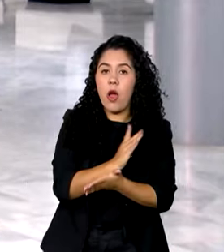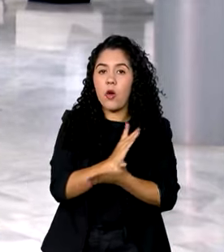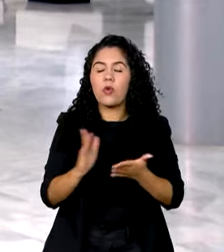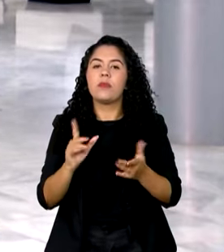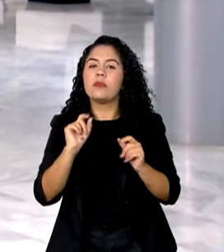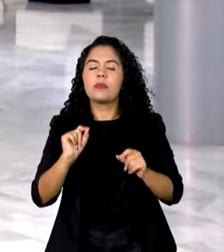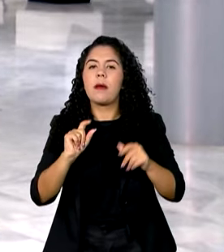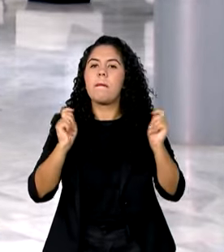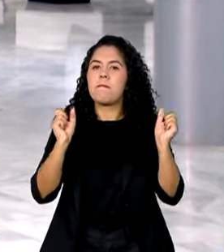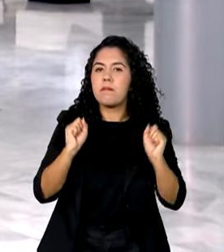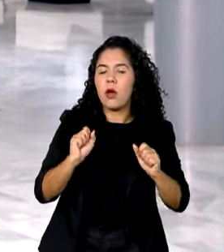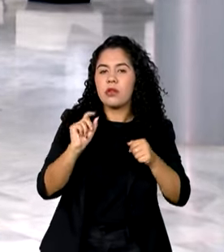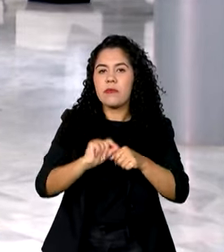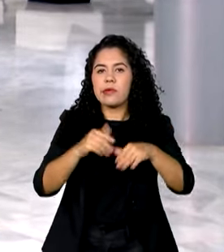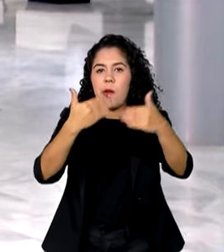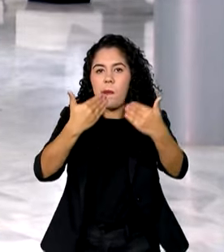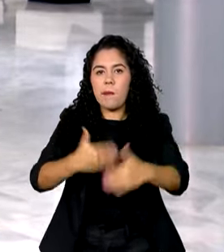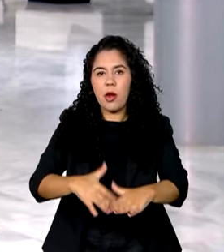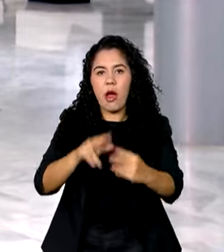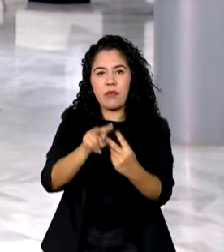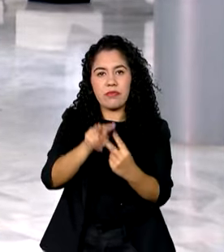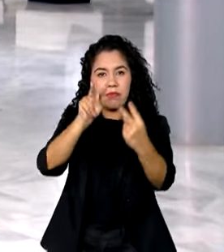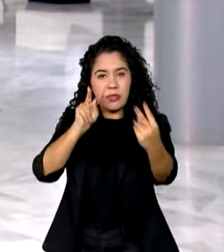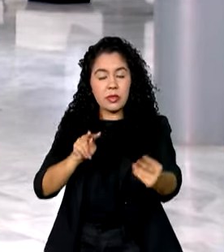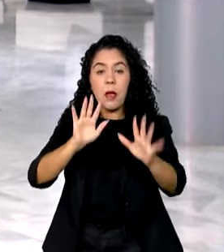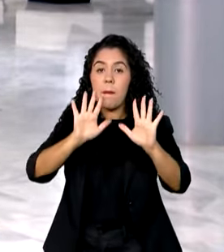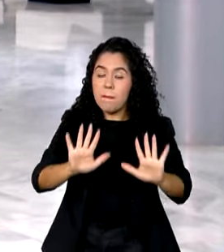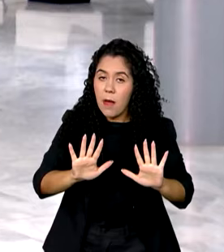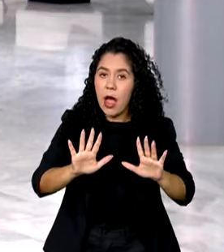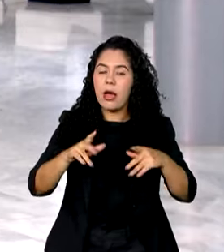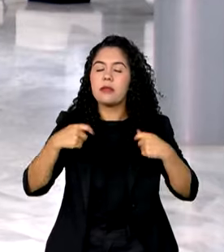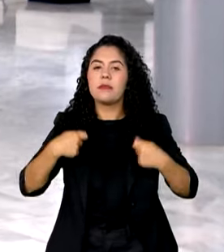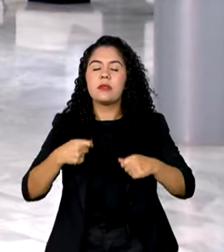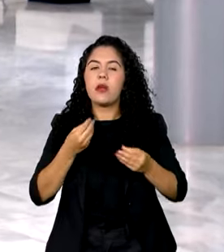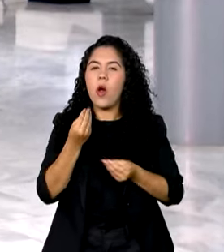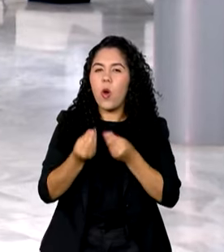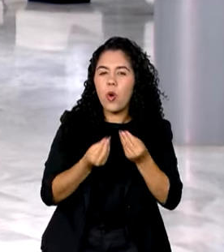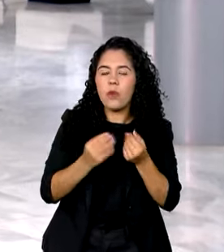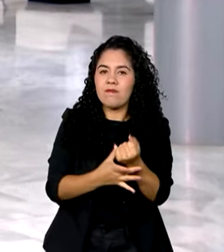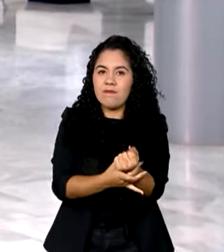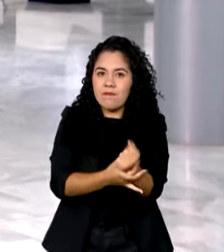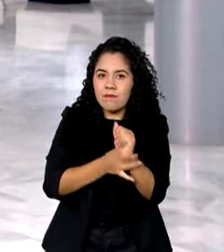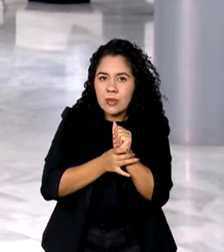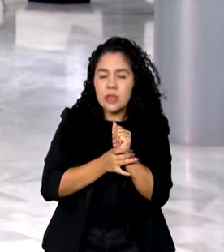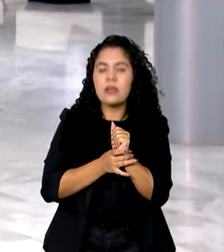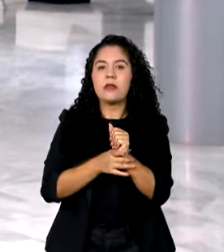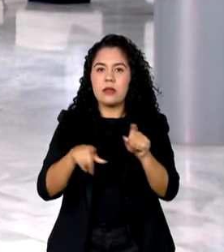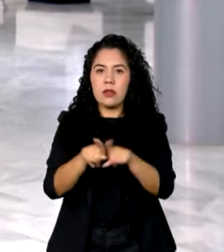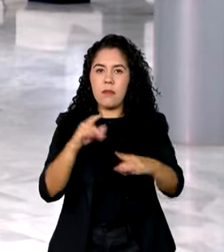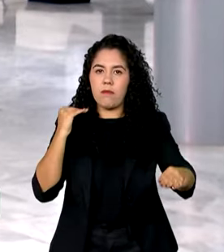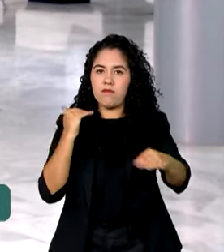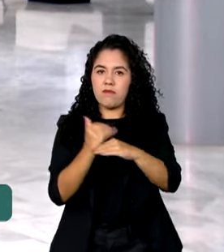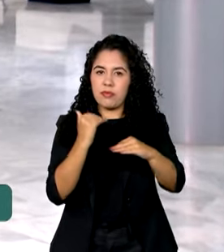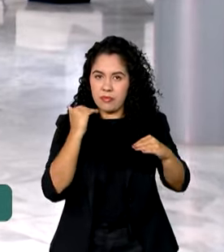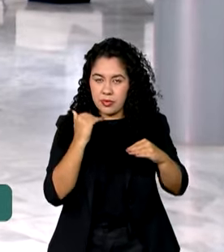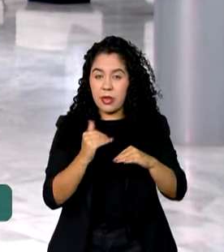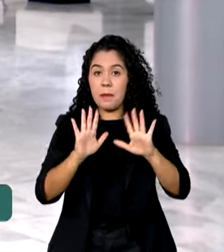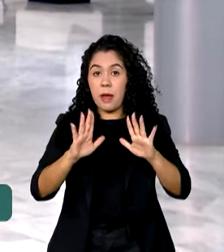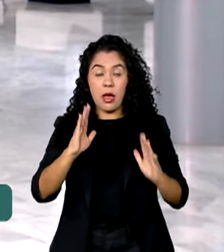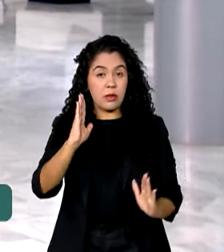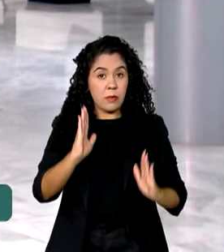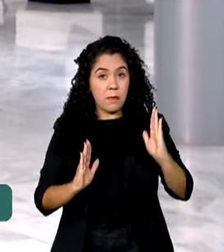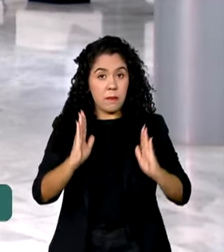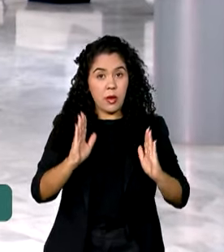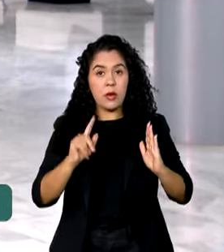depende de regulamentação específica para garantir que a seleção seja segura e igualitária. Haverá um período